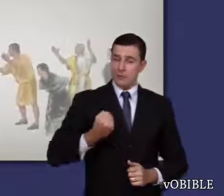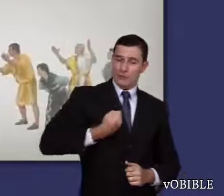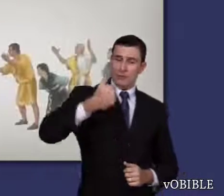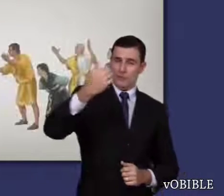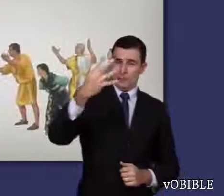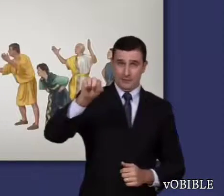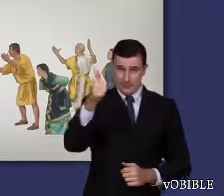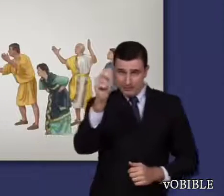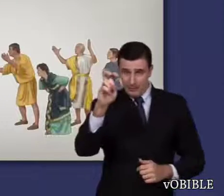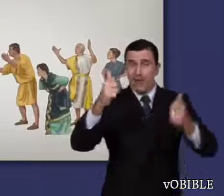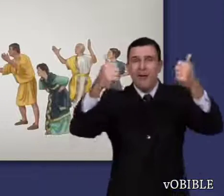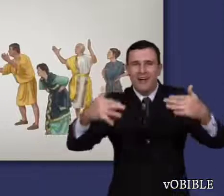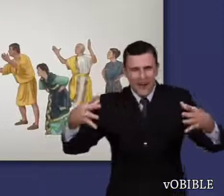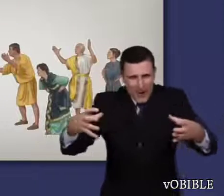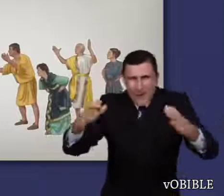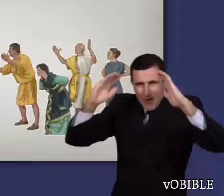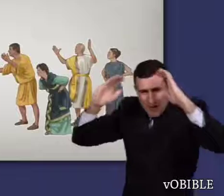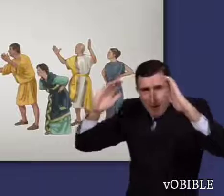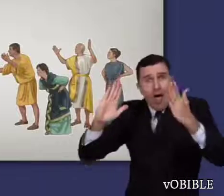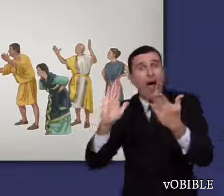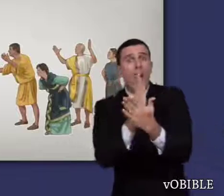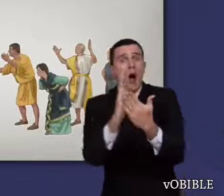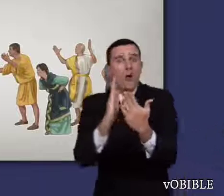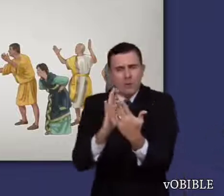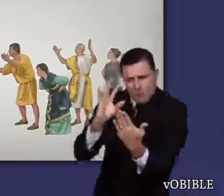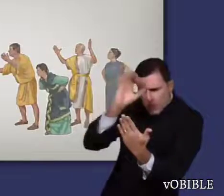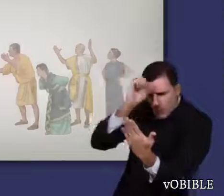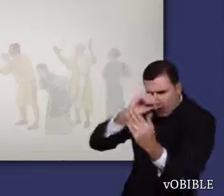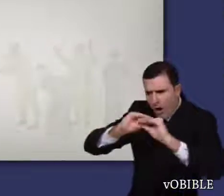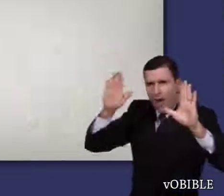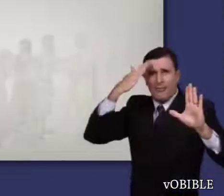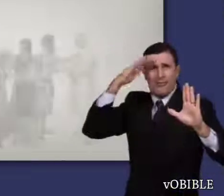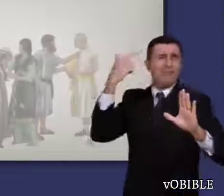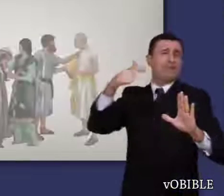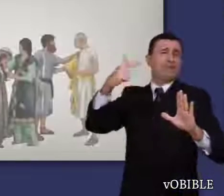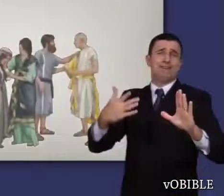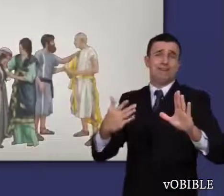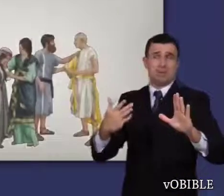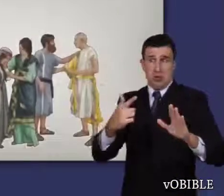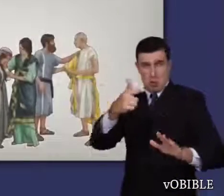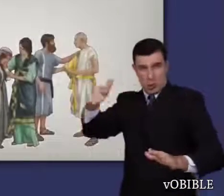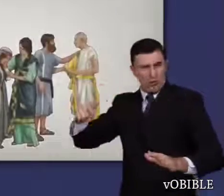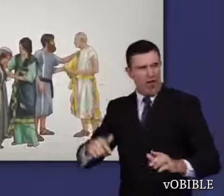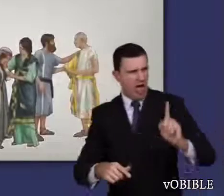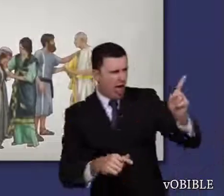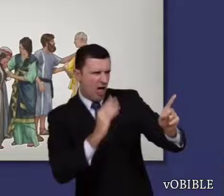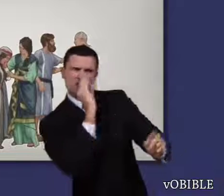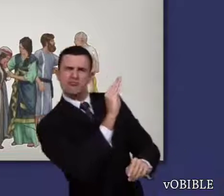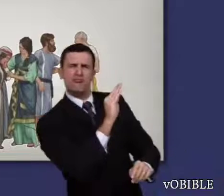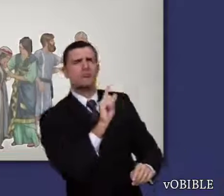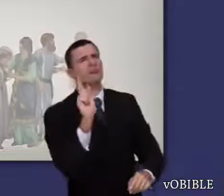Nos capítulos 14 e 15, os cristãos são aconselhados a parar de julgar uns aos outros e, em vez disso, acolher